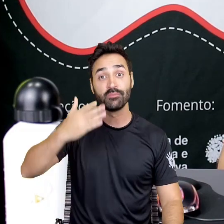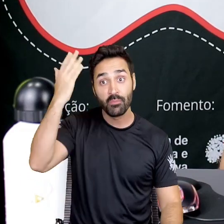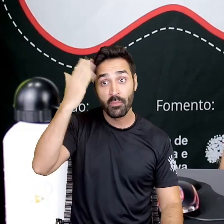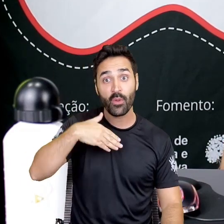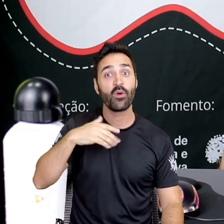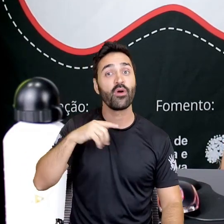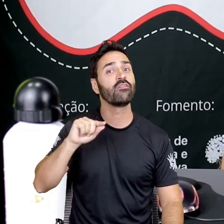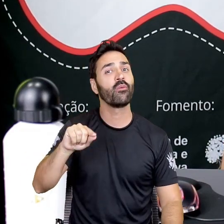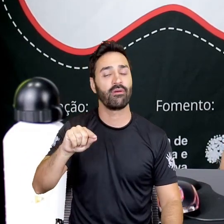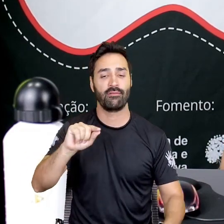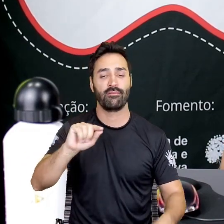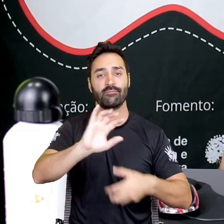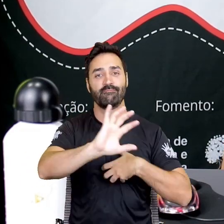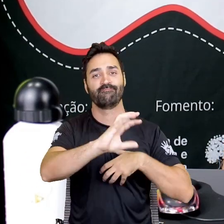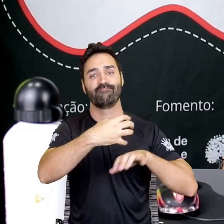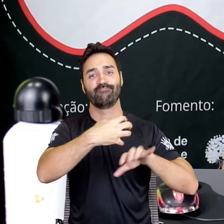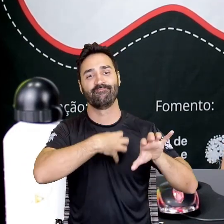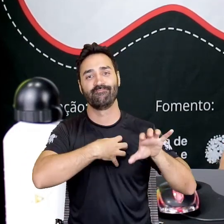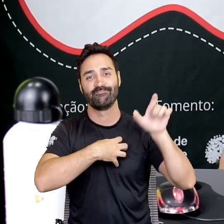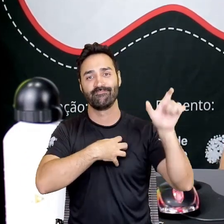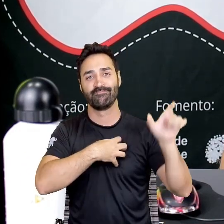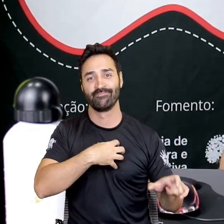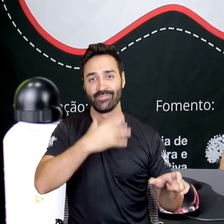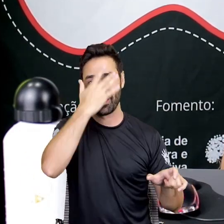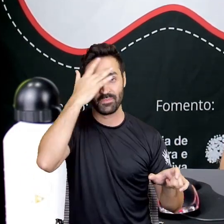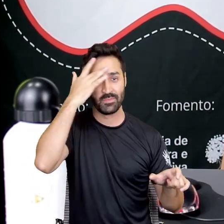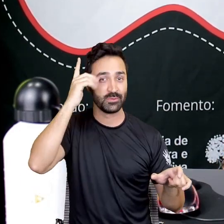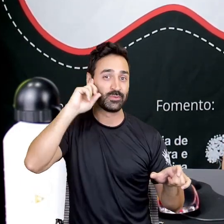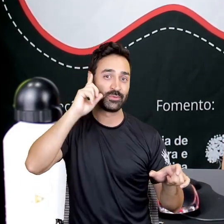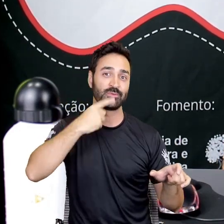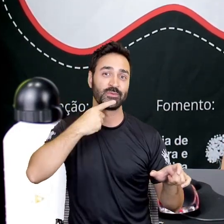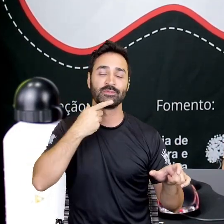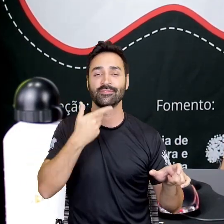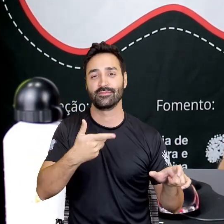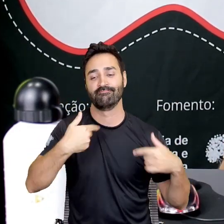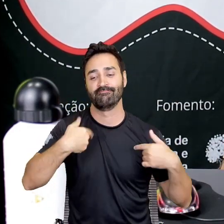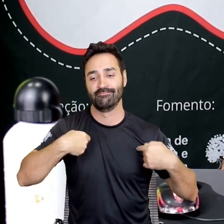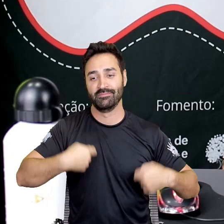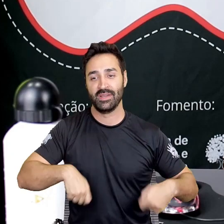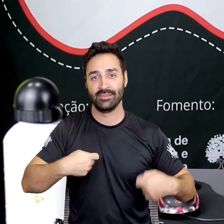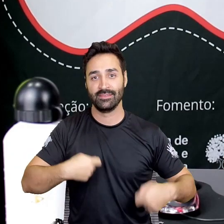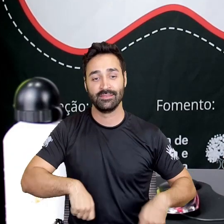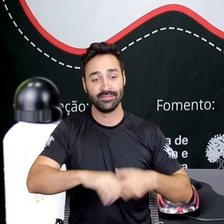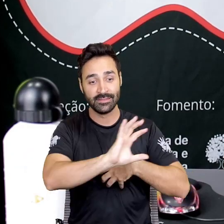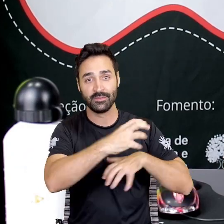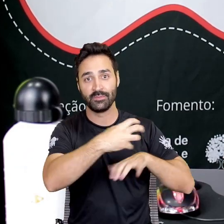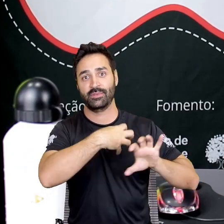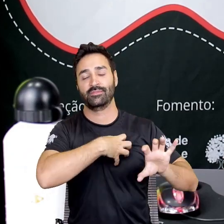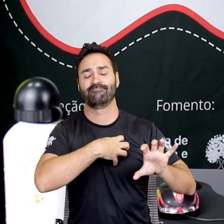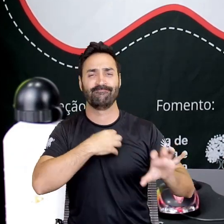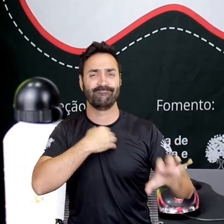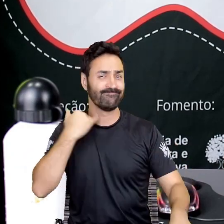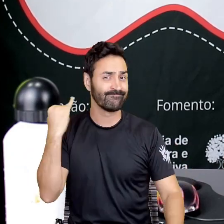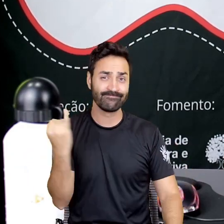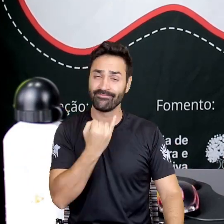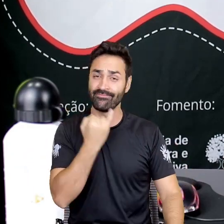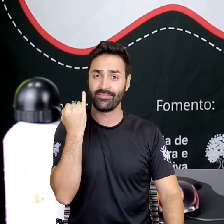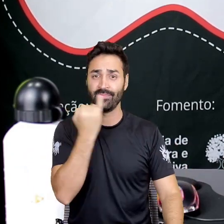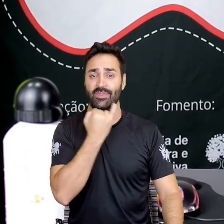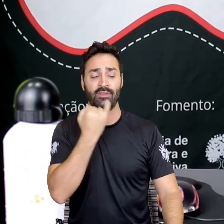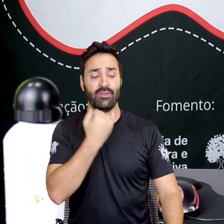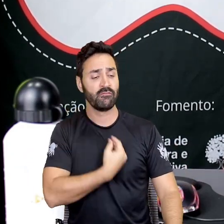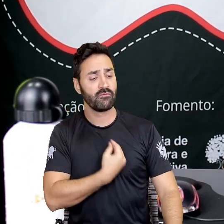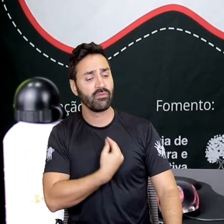tem empatia. Isso traz a necessidade de empatia, a necessidade da gente se colocar no lugar do outro para